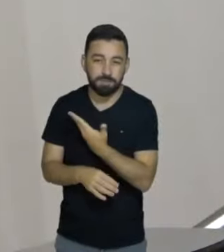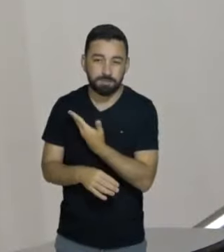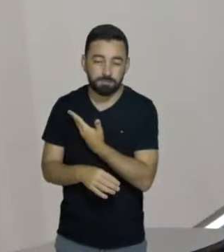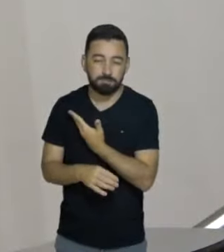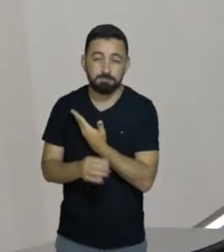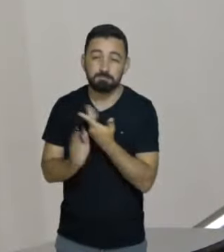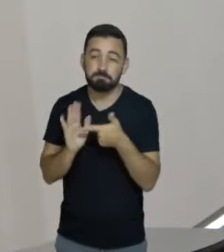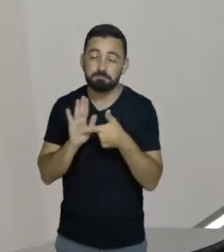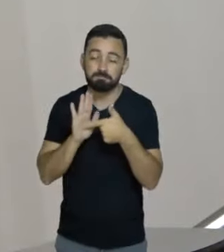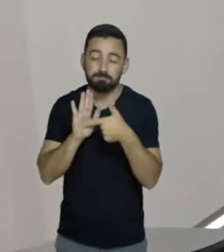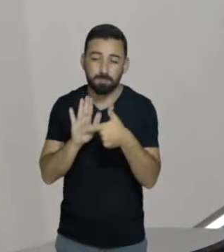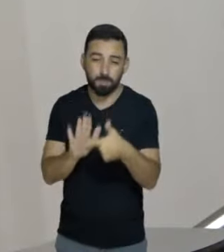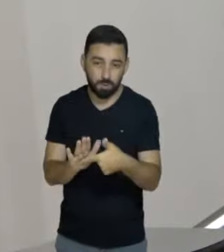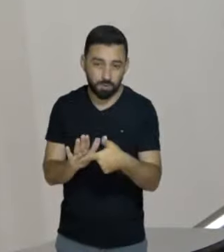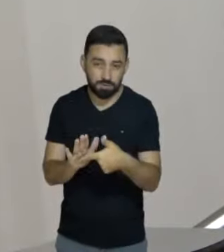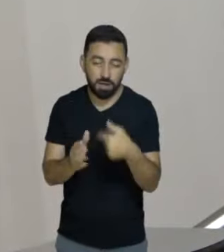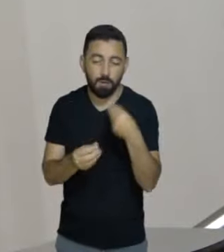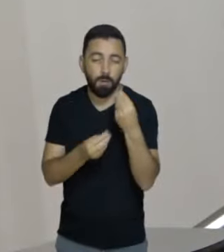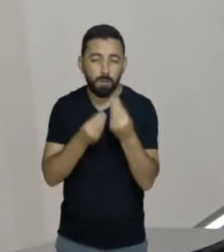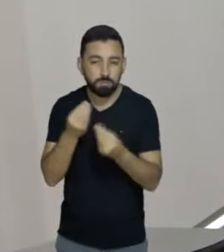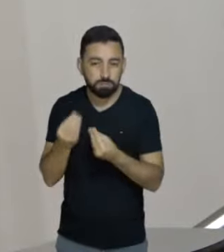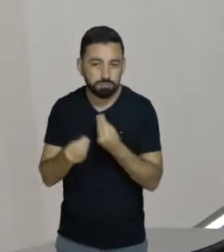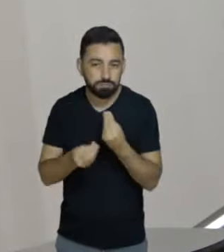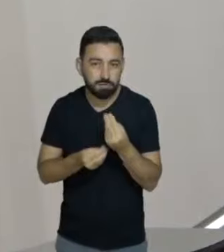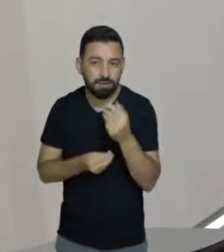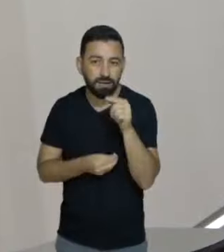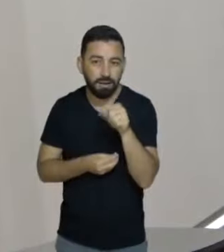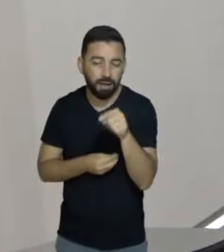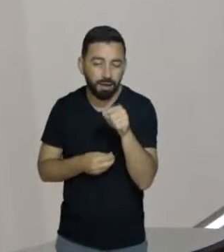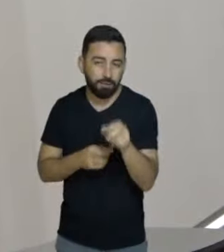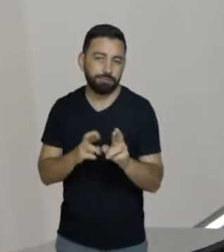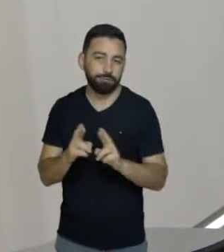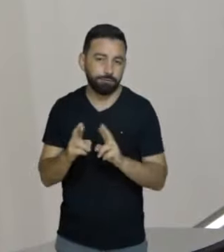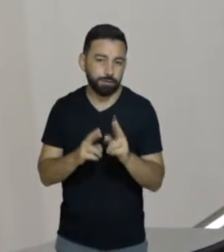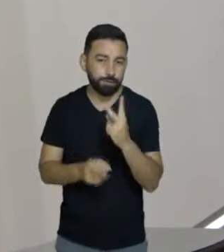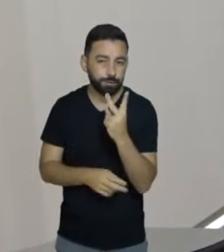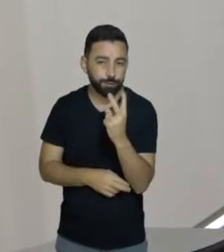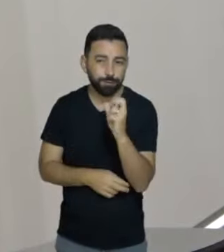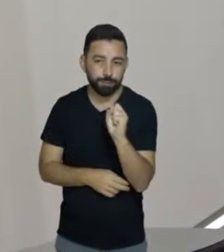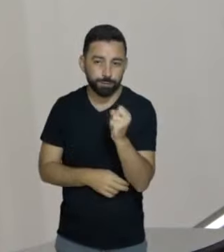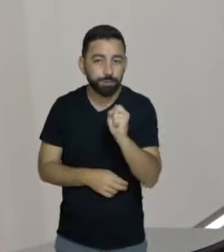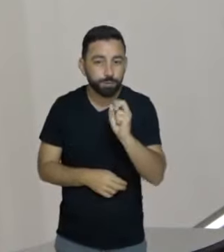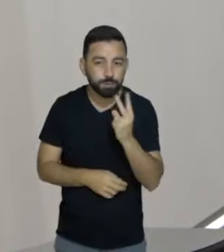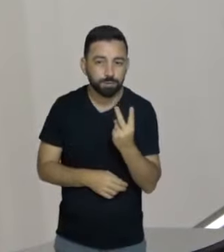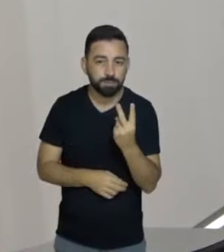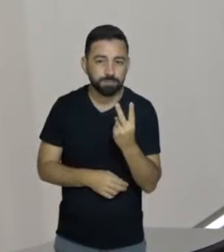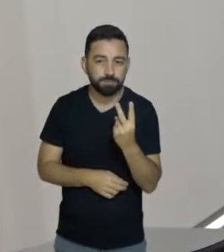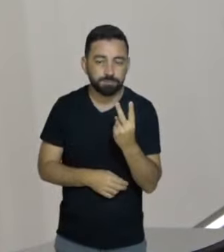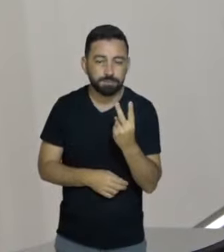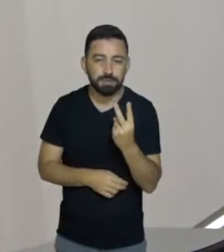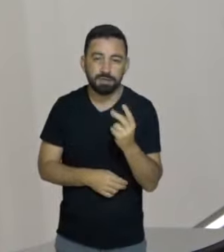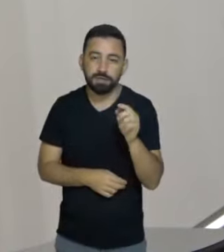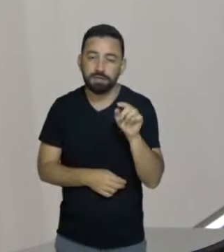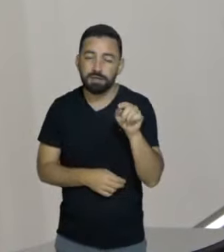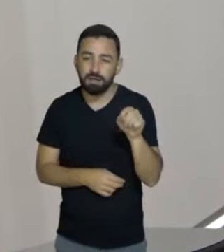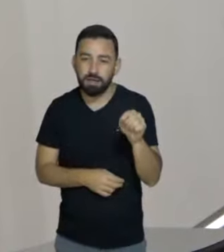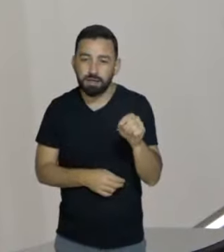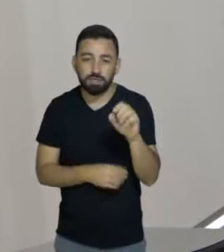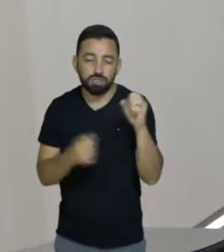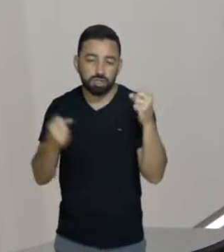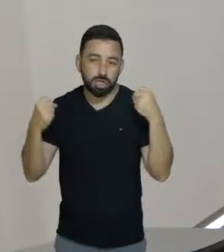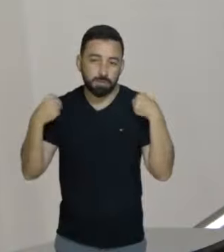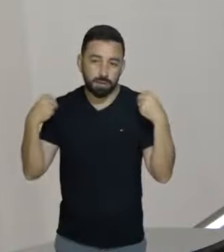mostrando como está a rodovia 282 entre